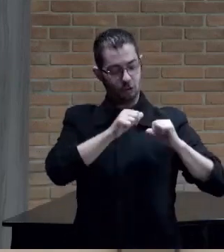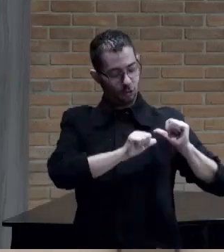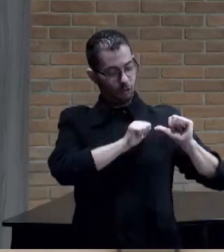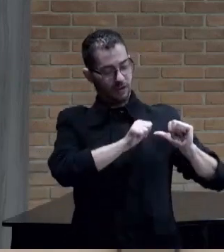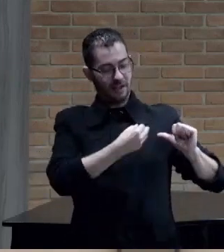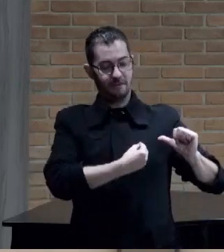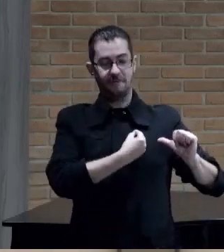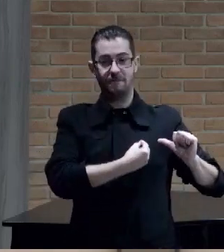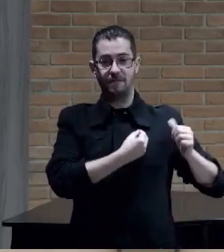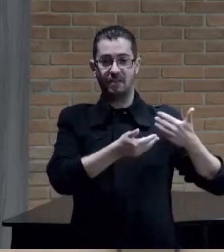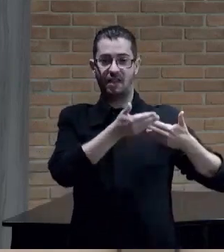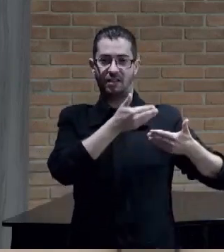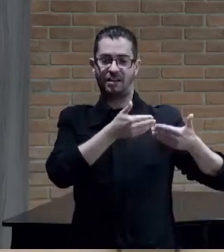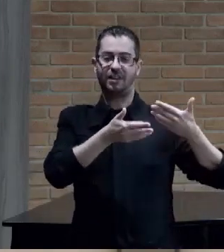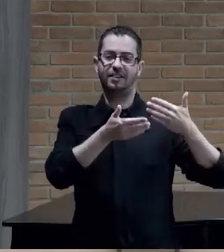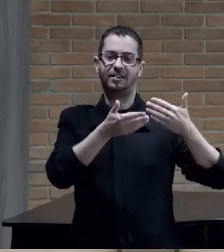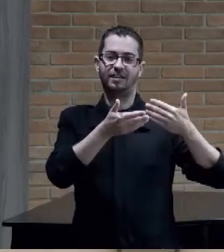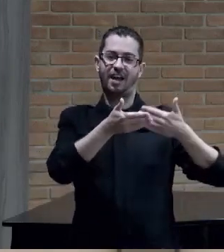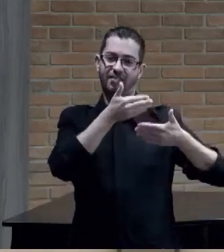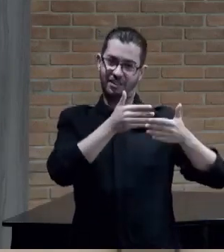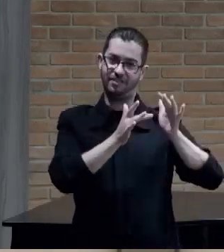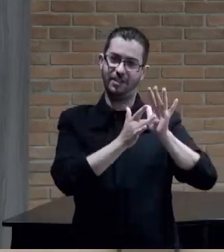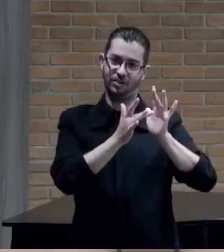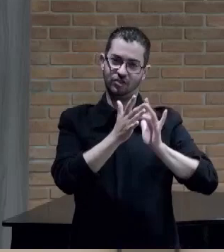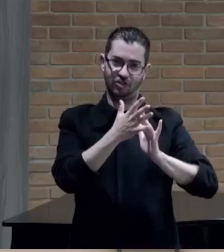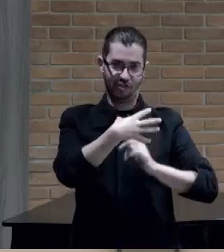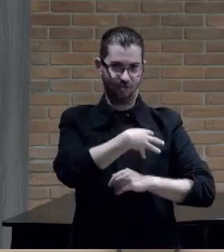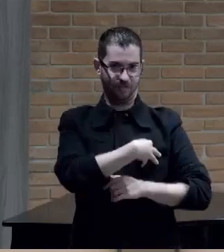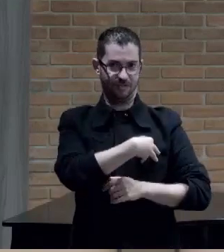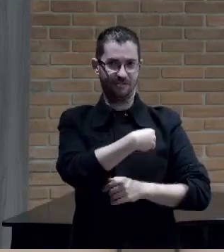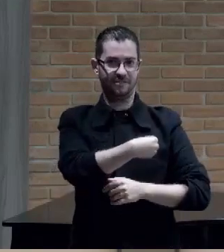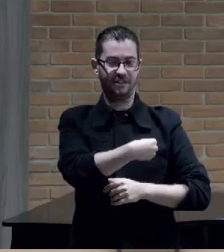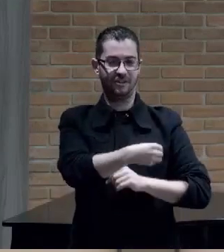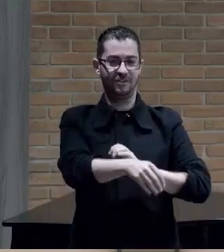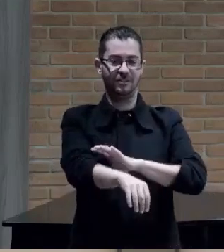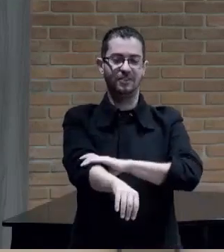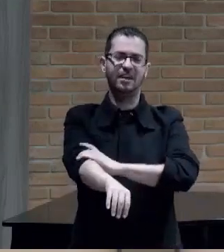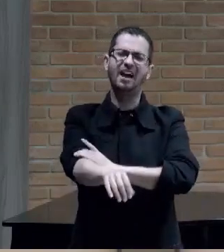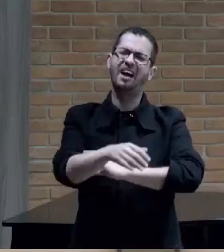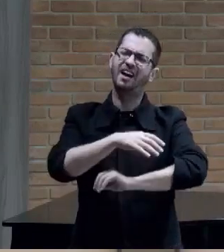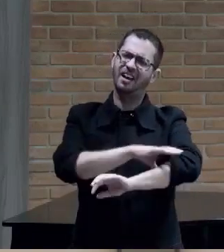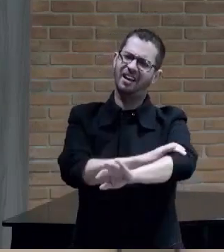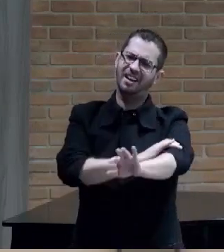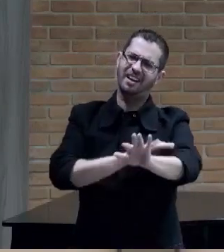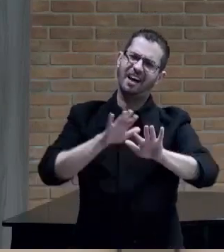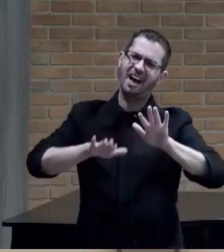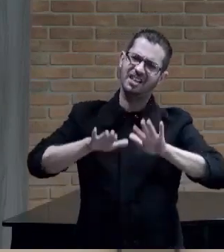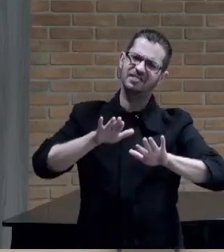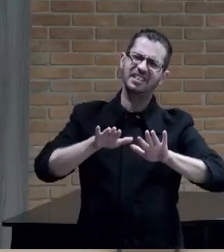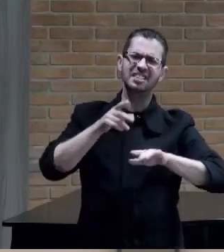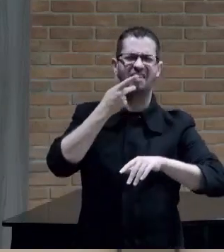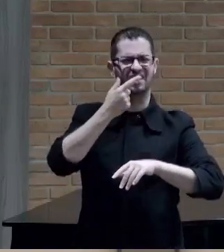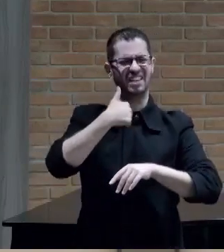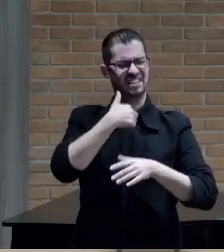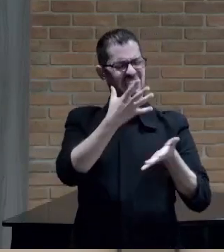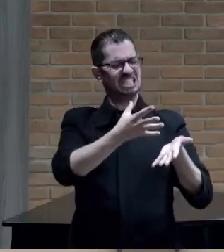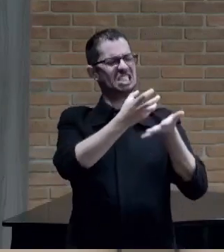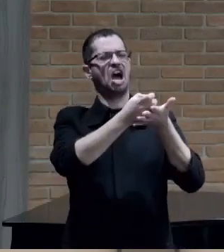Filho. Mas talvez você até dissesse, ser salvo do quê, Fernando?